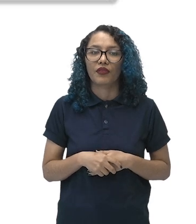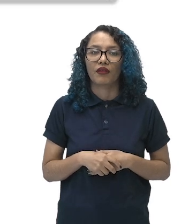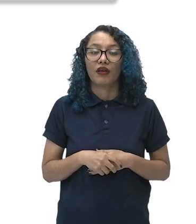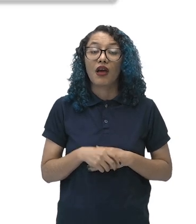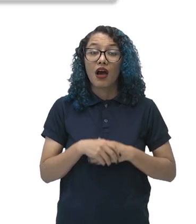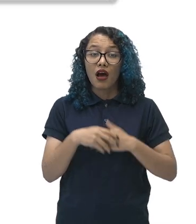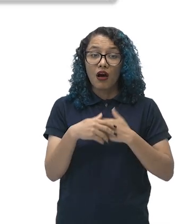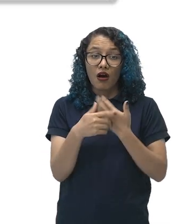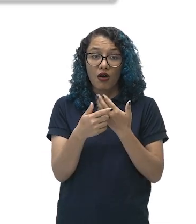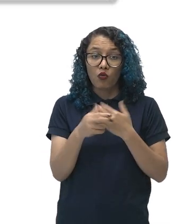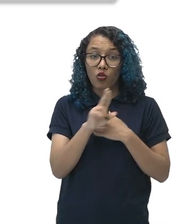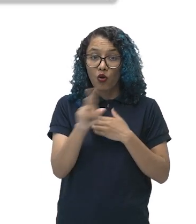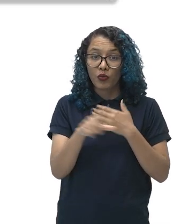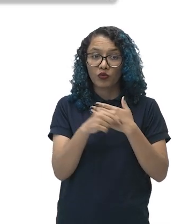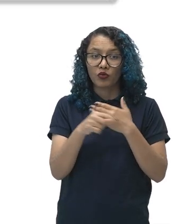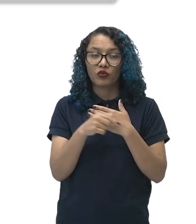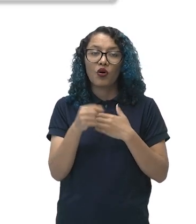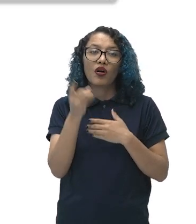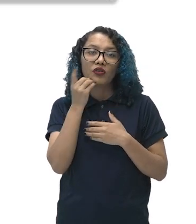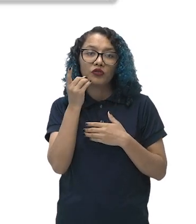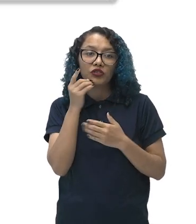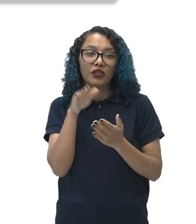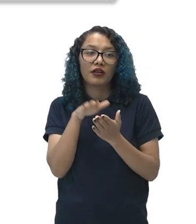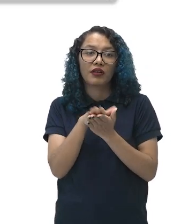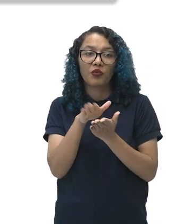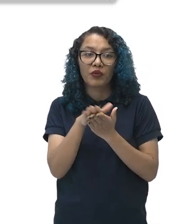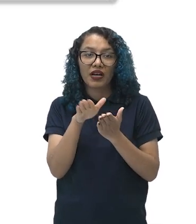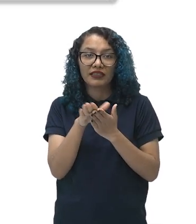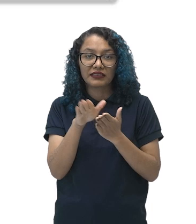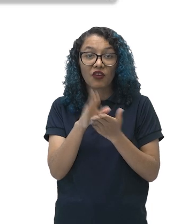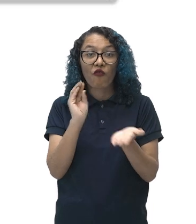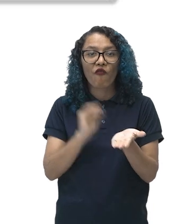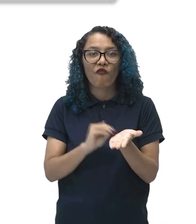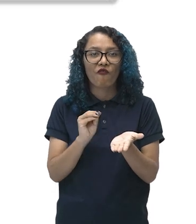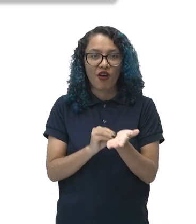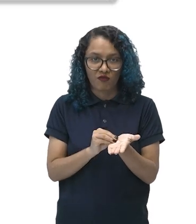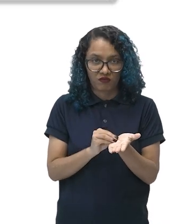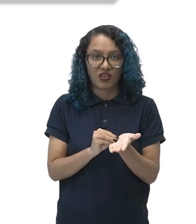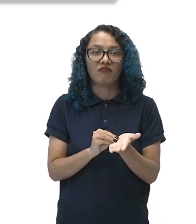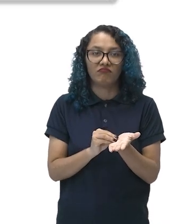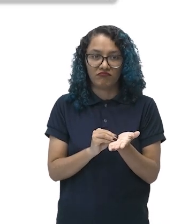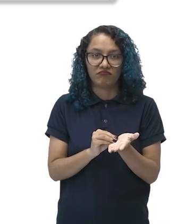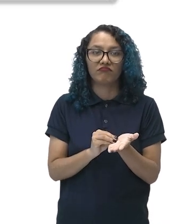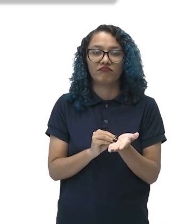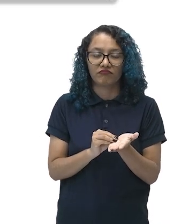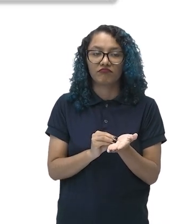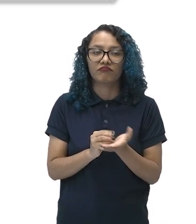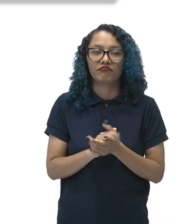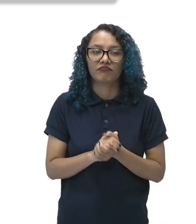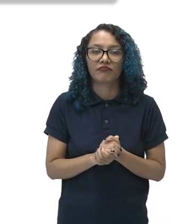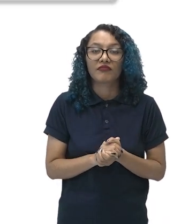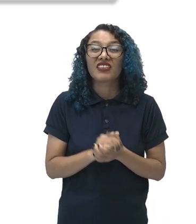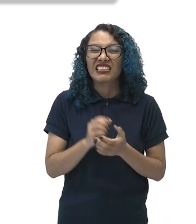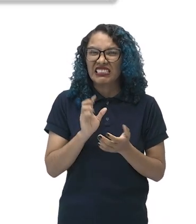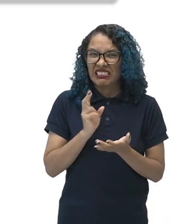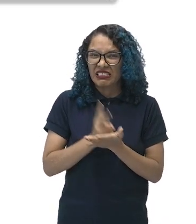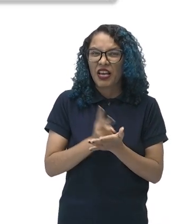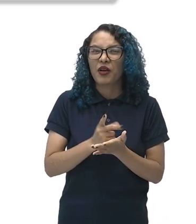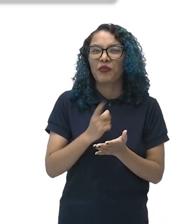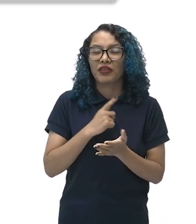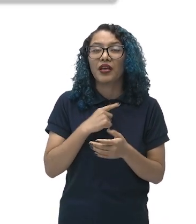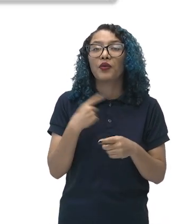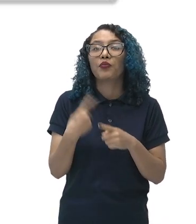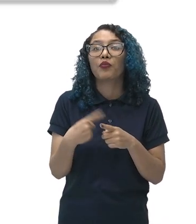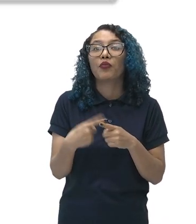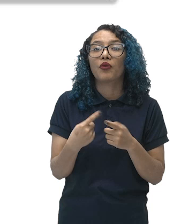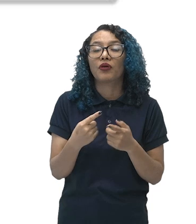autoria e data da publicação. Isso aí é algo que acontece muito, porque assim o texto não pode ser atribuído a